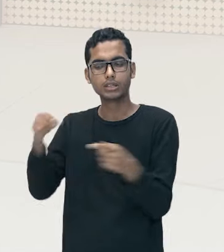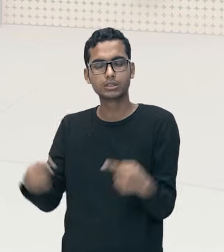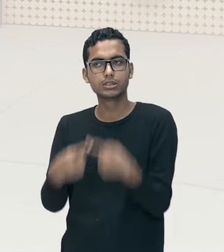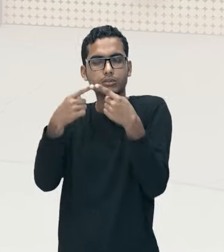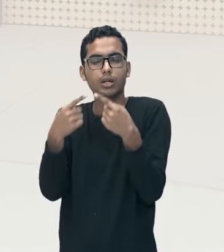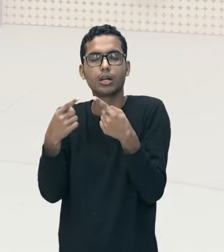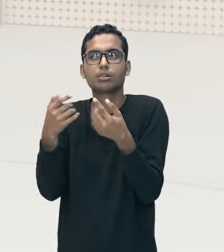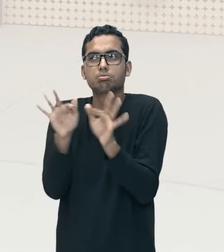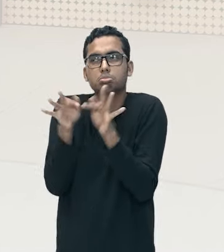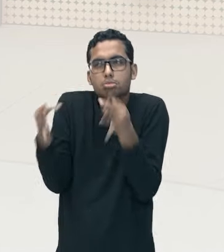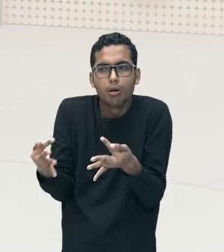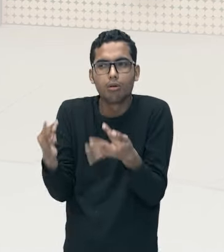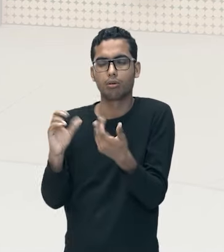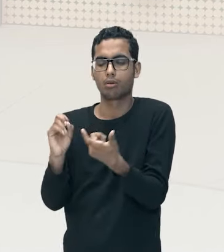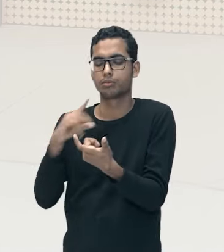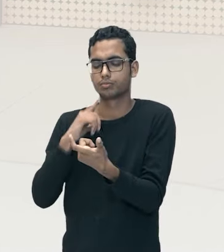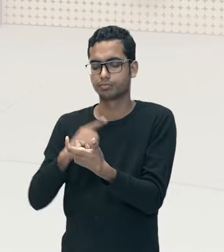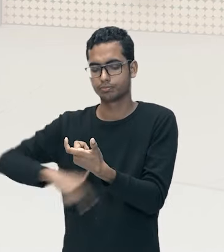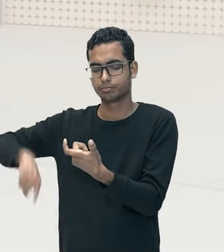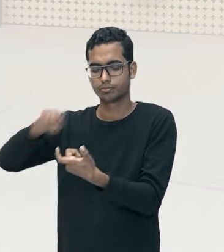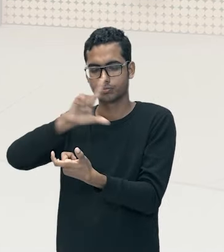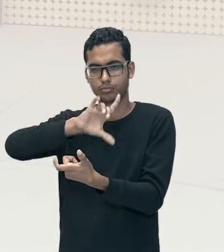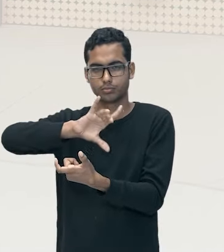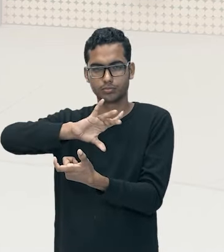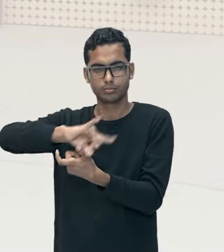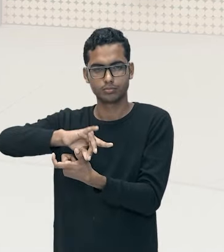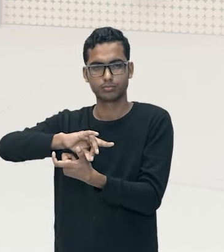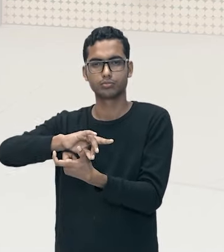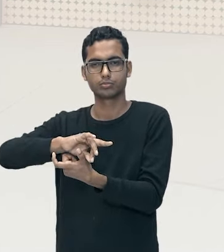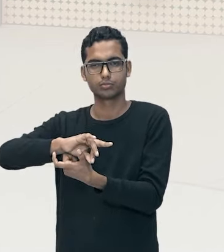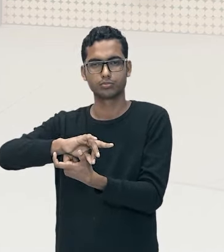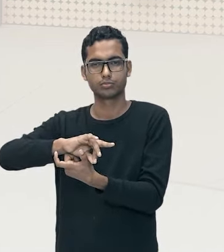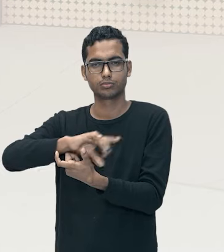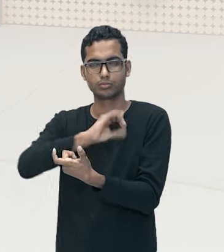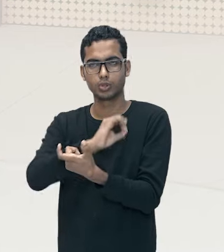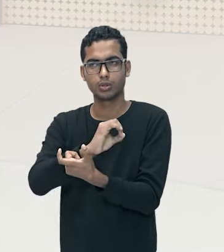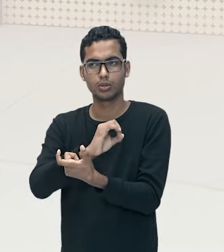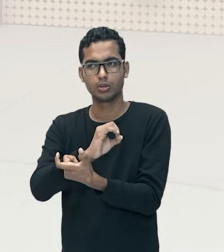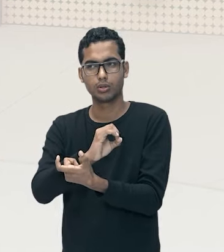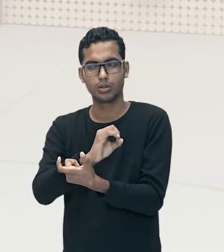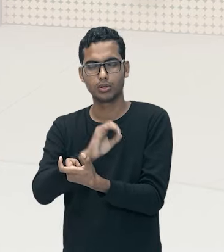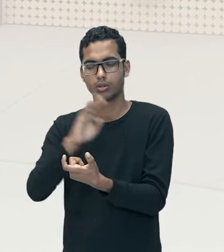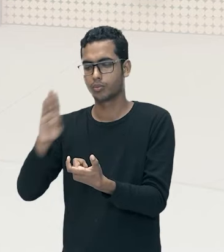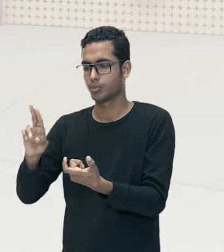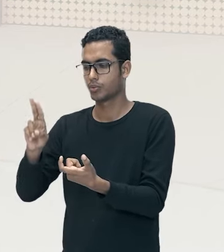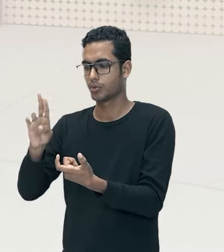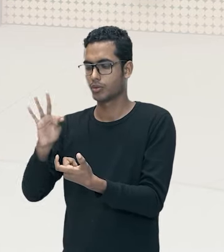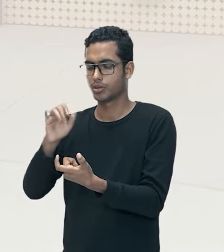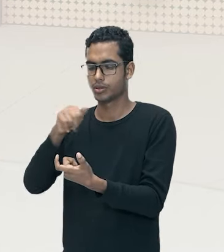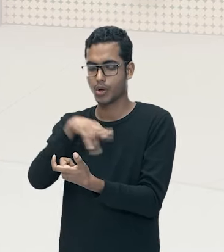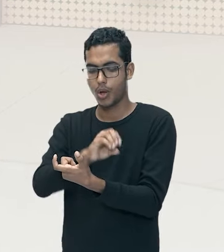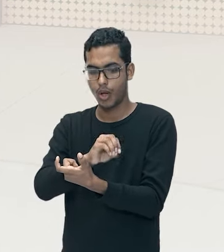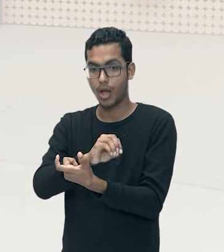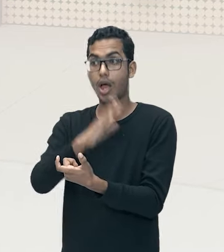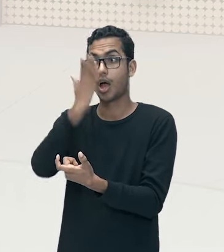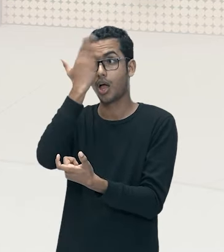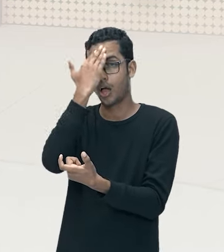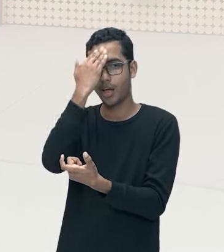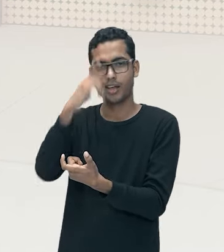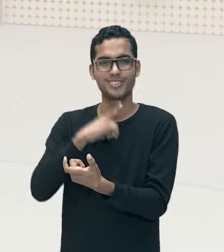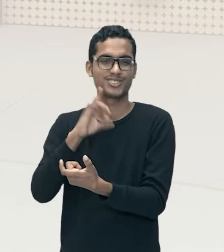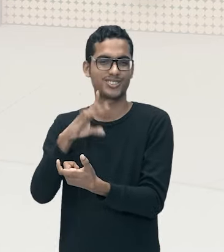hidrocarboneto porque termina em butano termina na voga oo então eu sei que é uma cadeia formada somente de carbonos